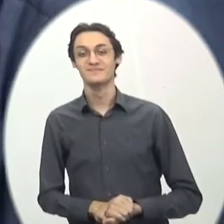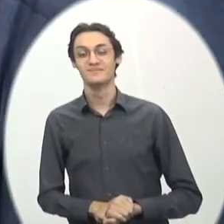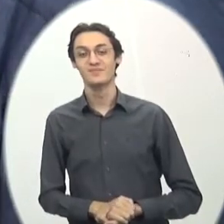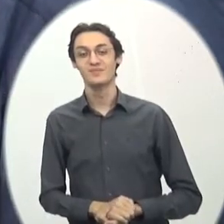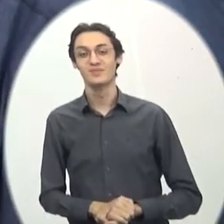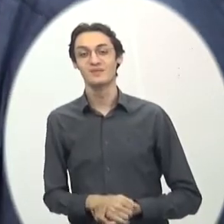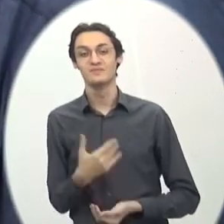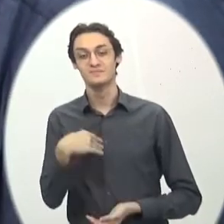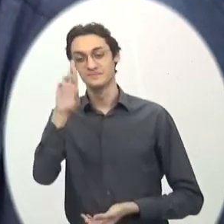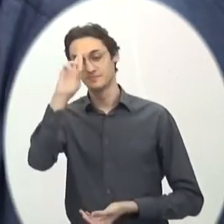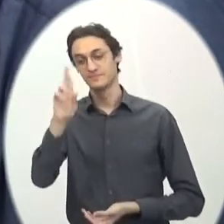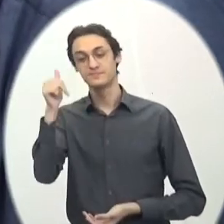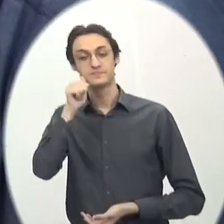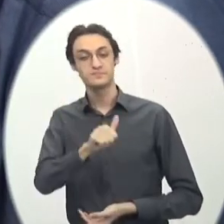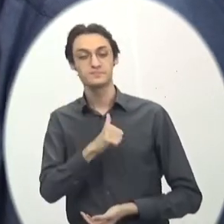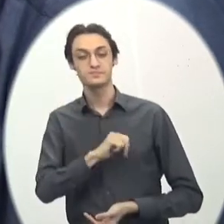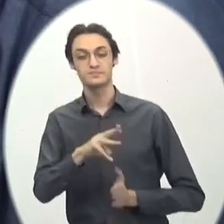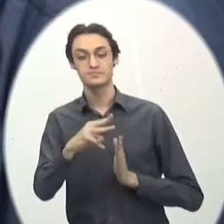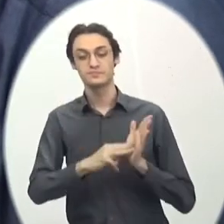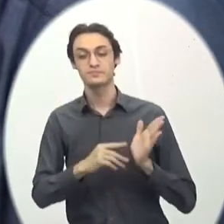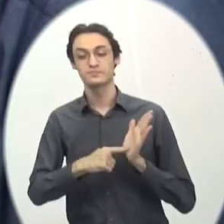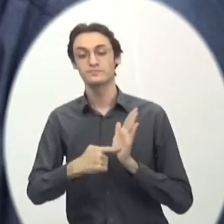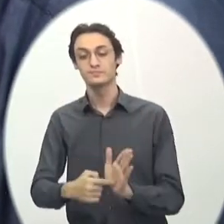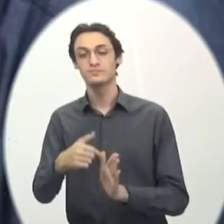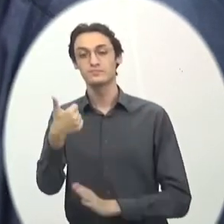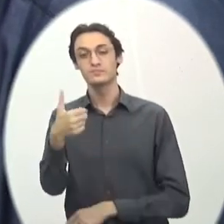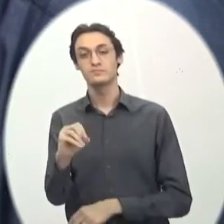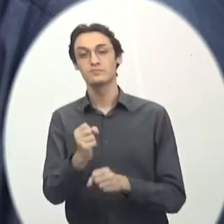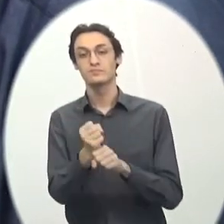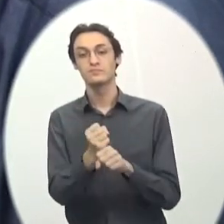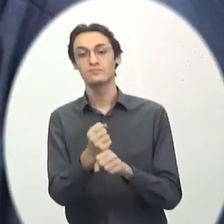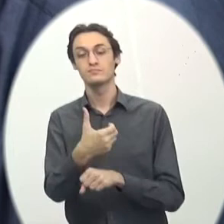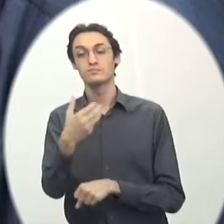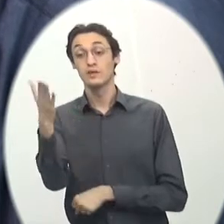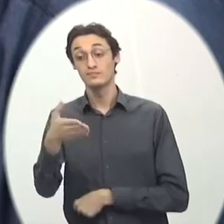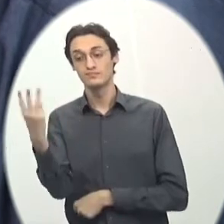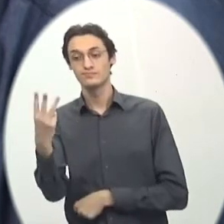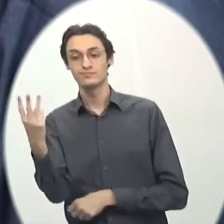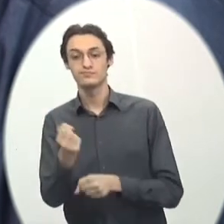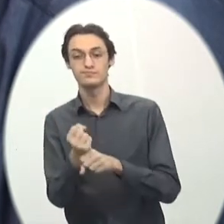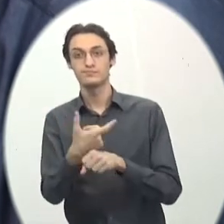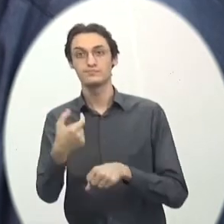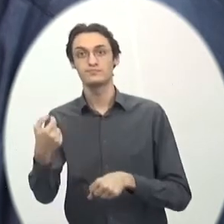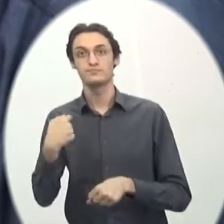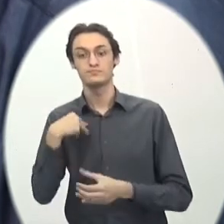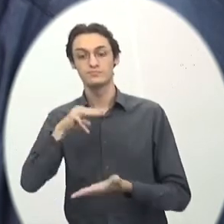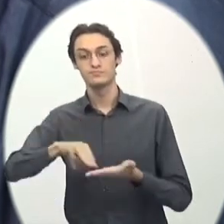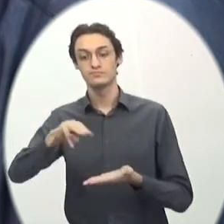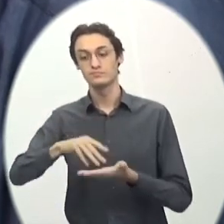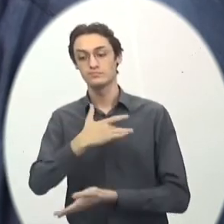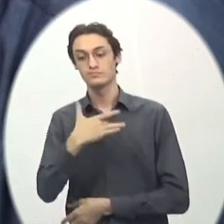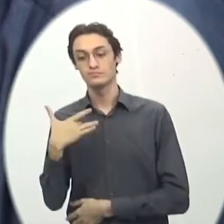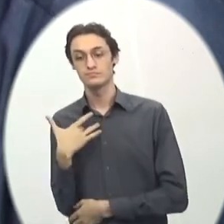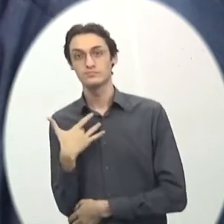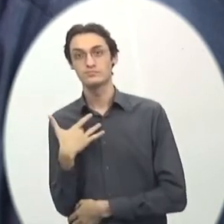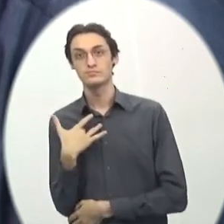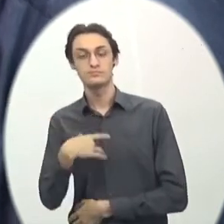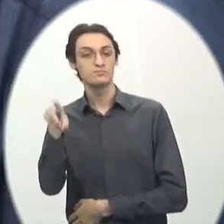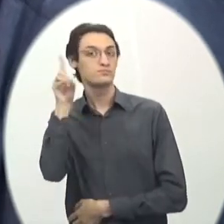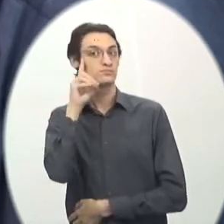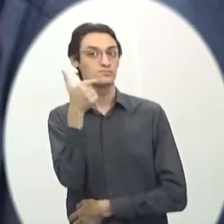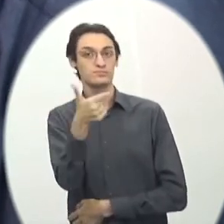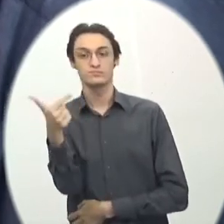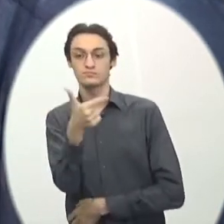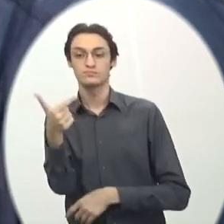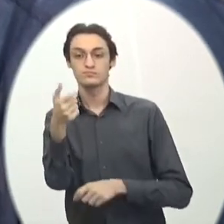Prezada senhora, em atenção ao memorando número 1036/2020, informamos que a Secretaria Municipal de Saúde, na data de